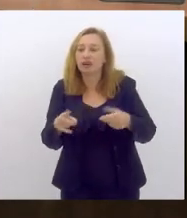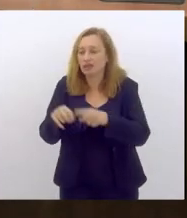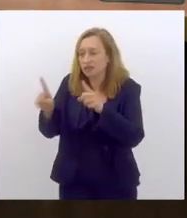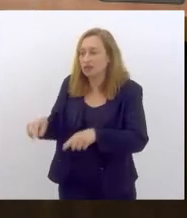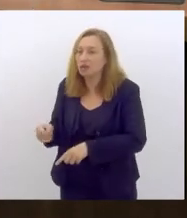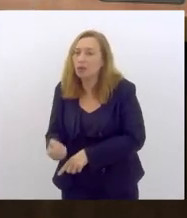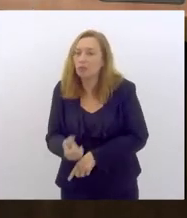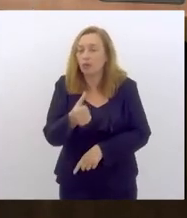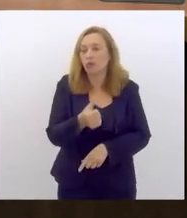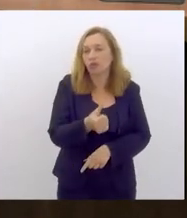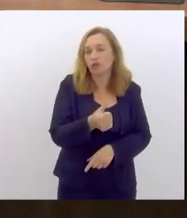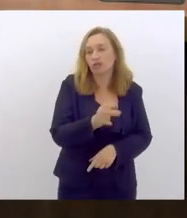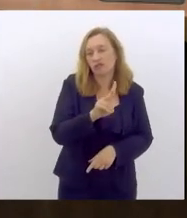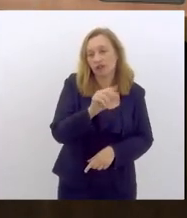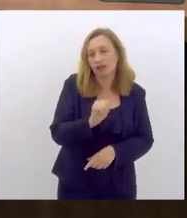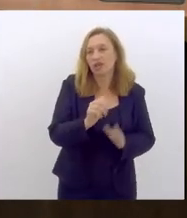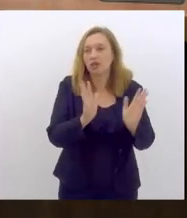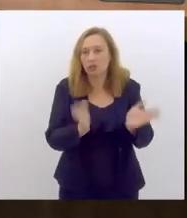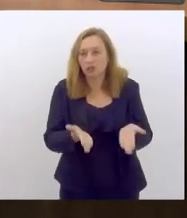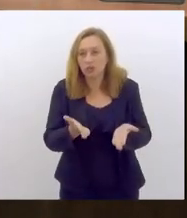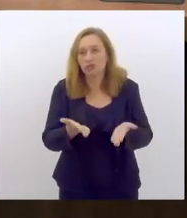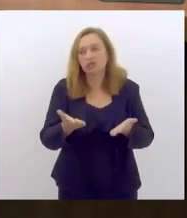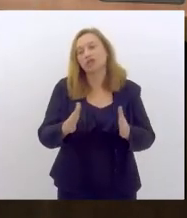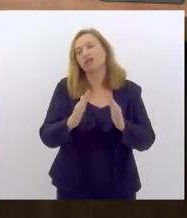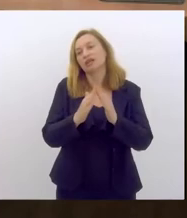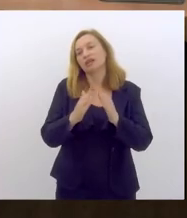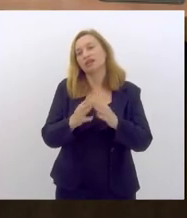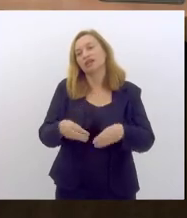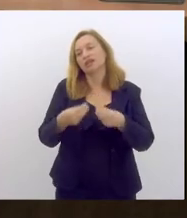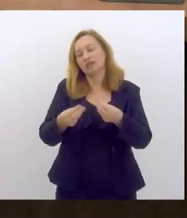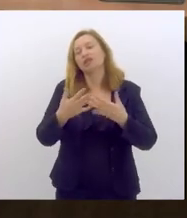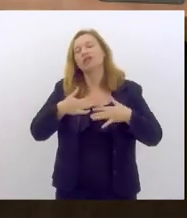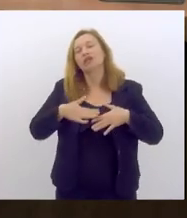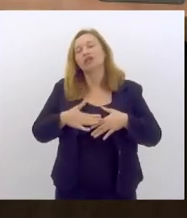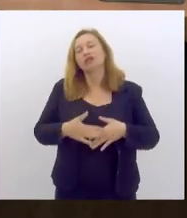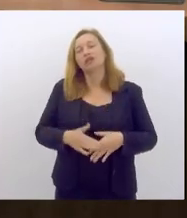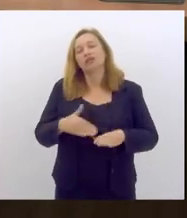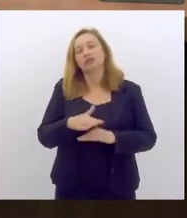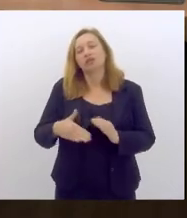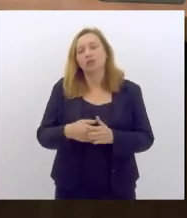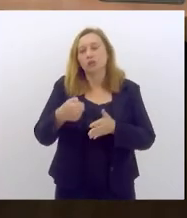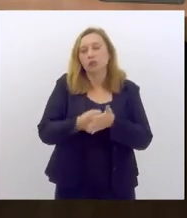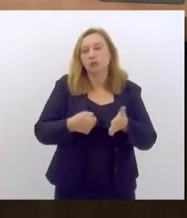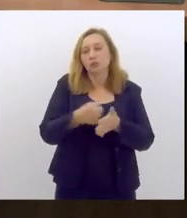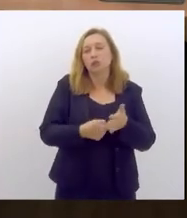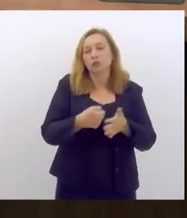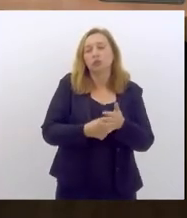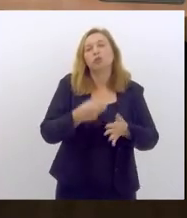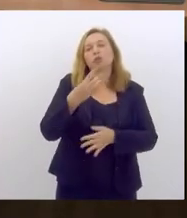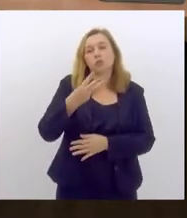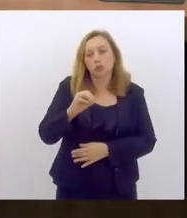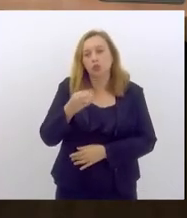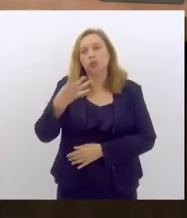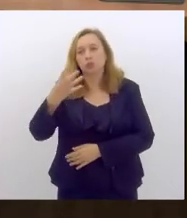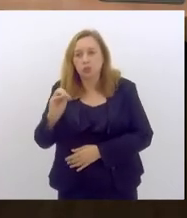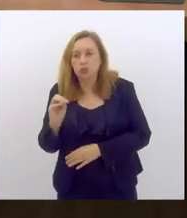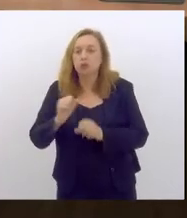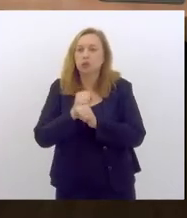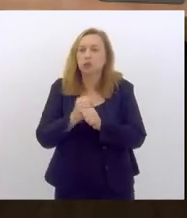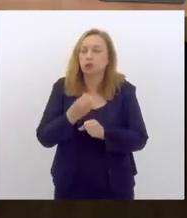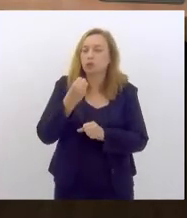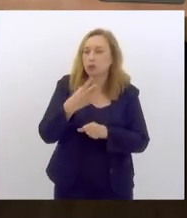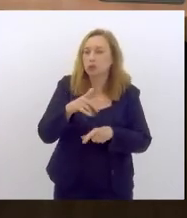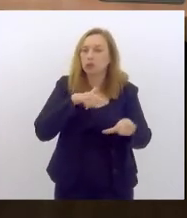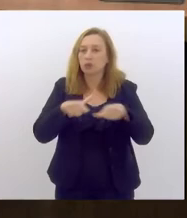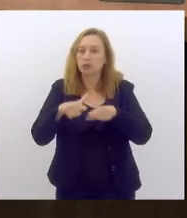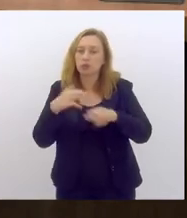poucas vagas. E hoje essa casa dá uma tranquilidade a todos eles que lutaram aí 30, 40 anos pelo bom funcionamento